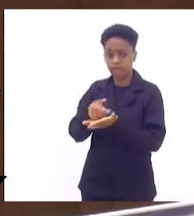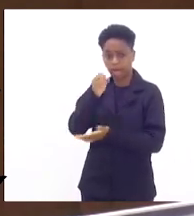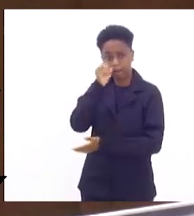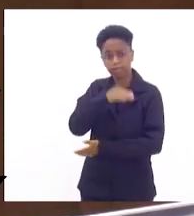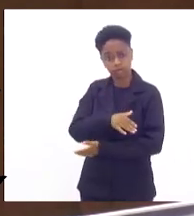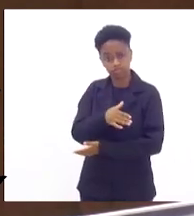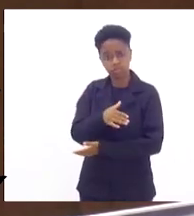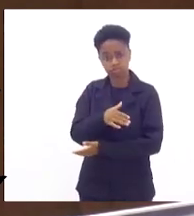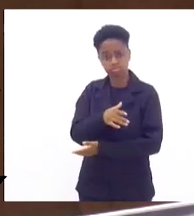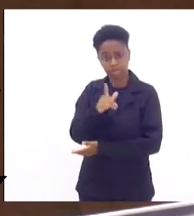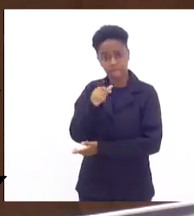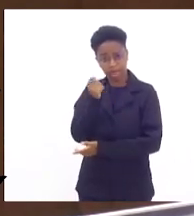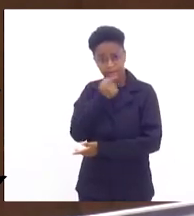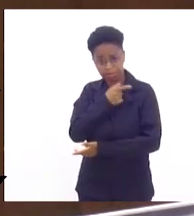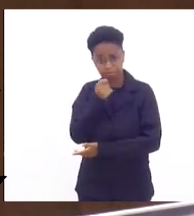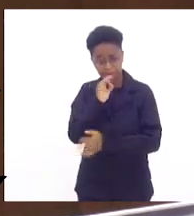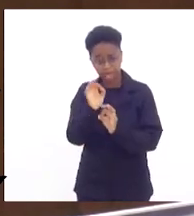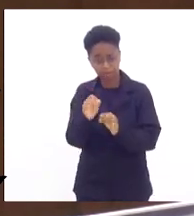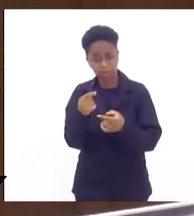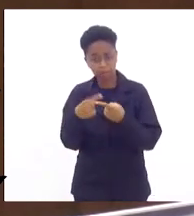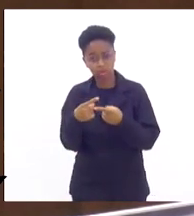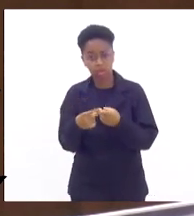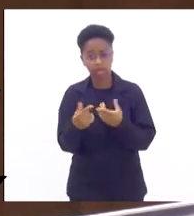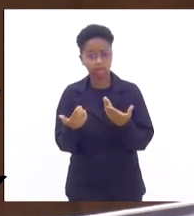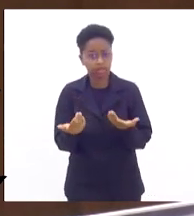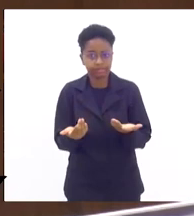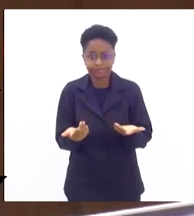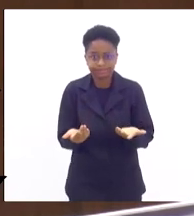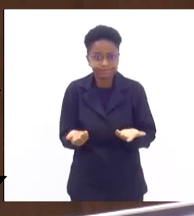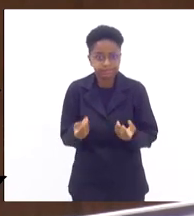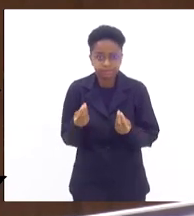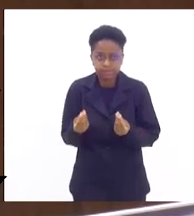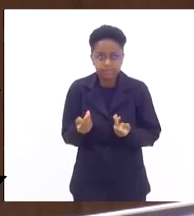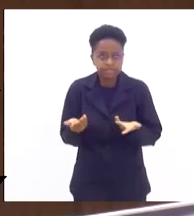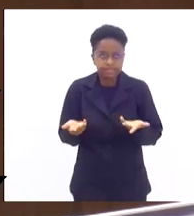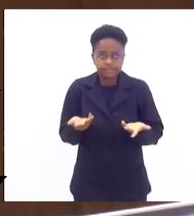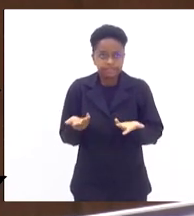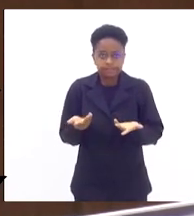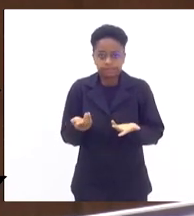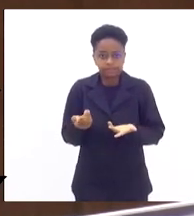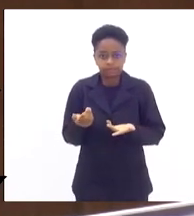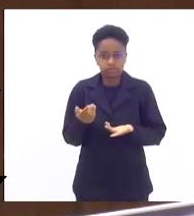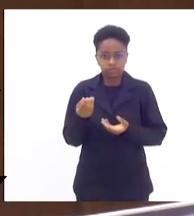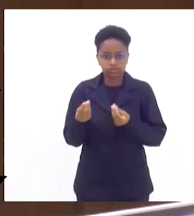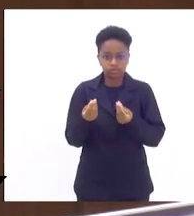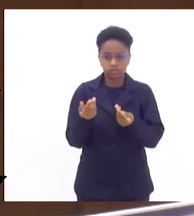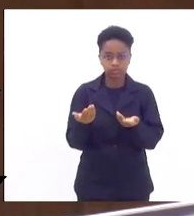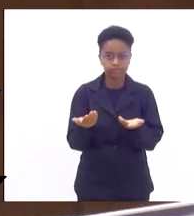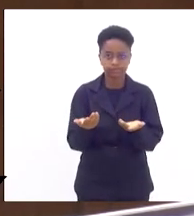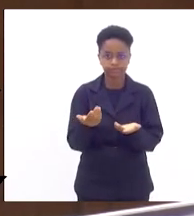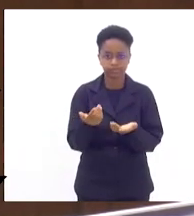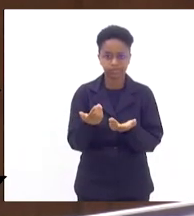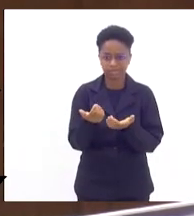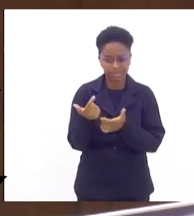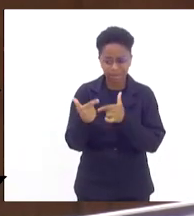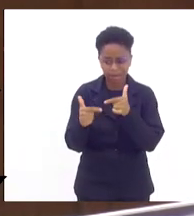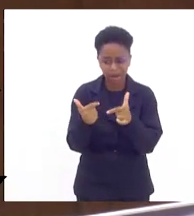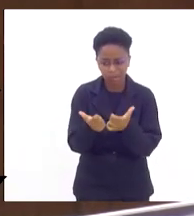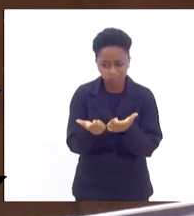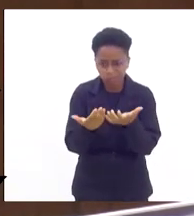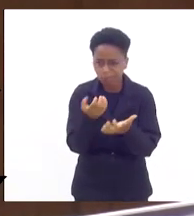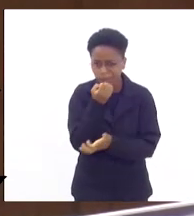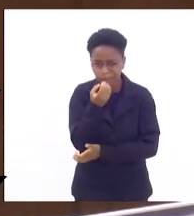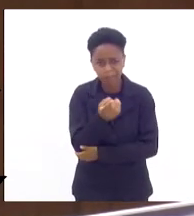é cômico, chega a ser cômico, porque realmente não está contendo o serviço prestado pela Águas do